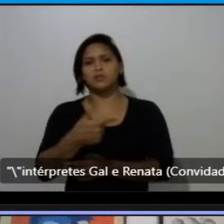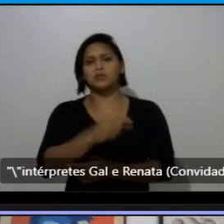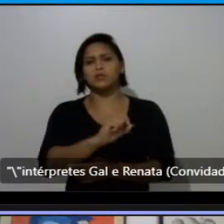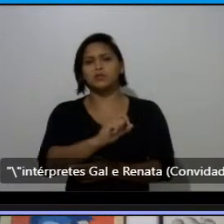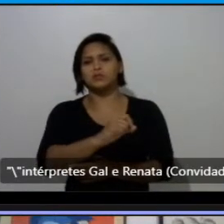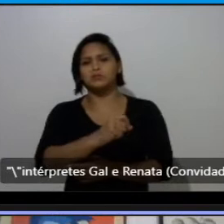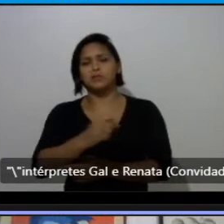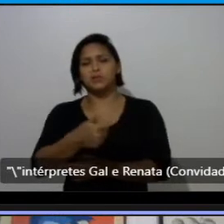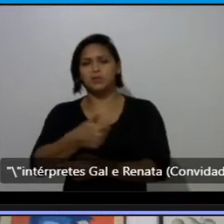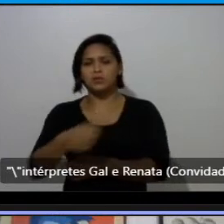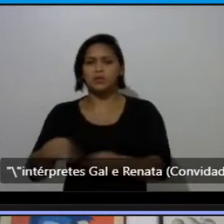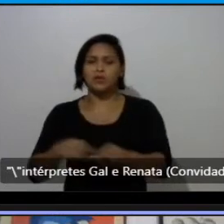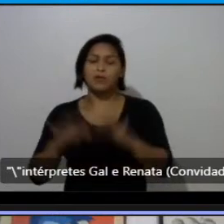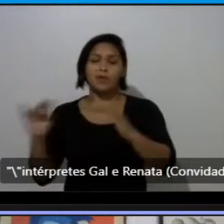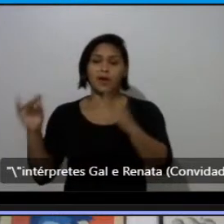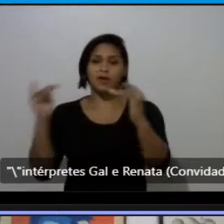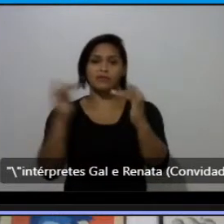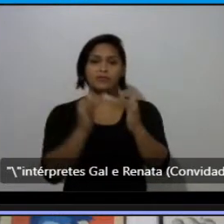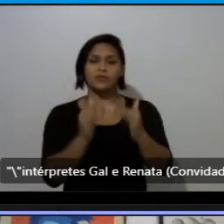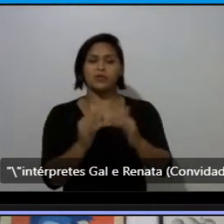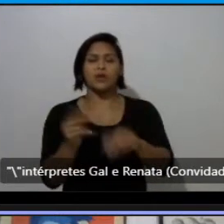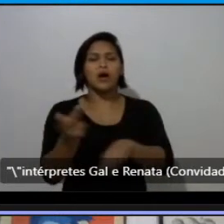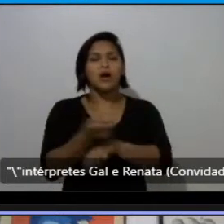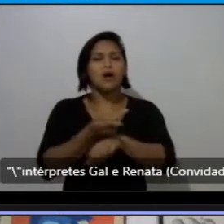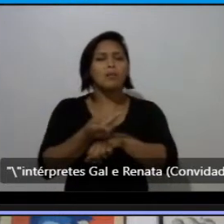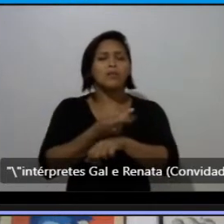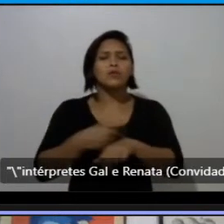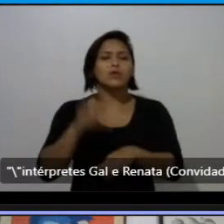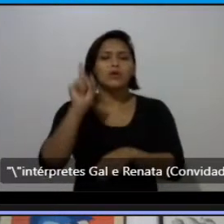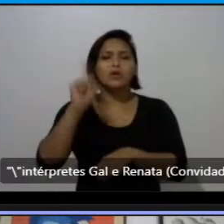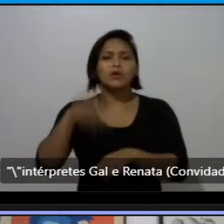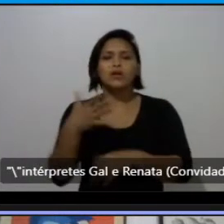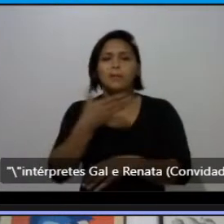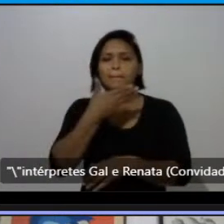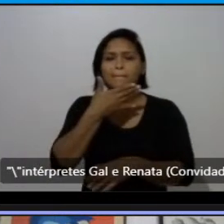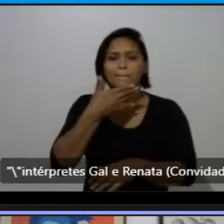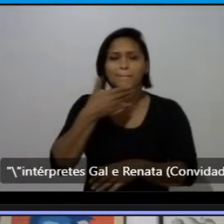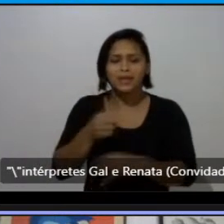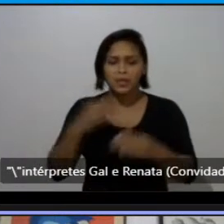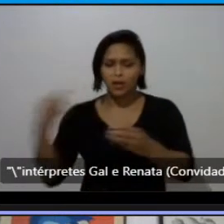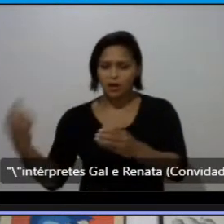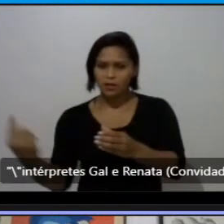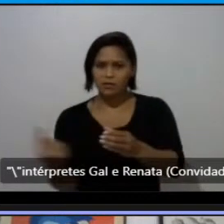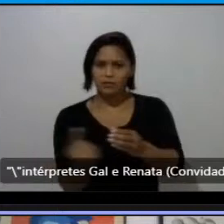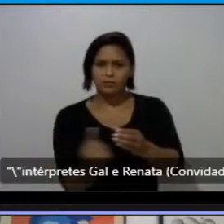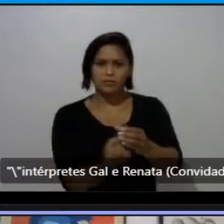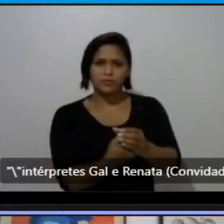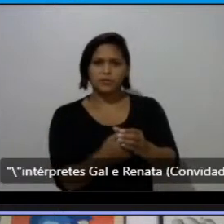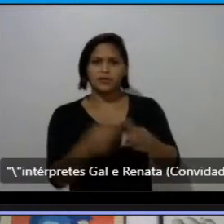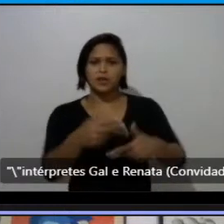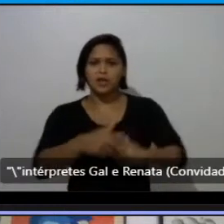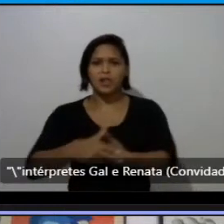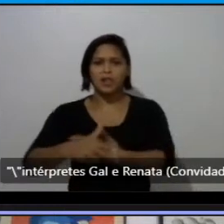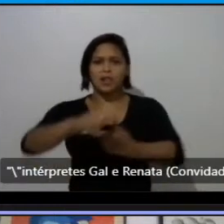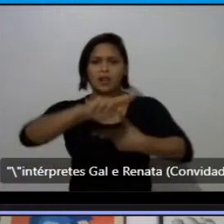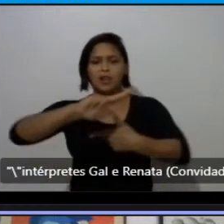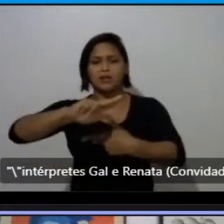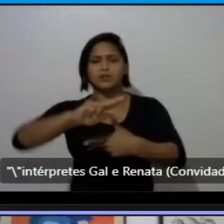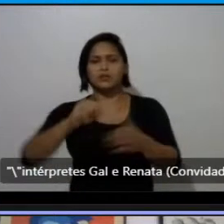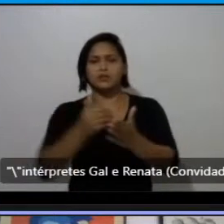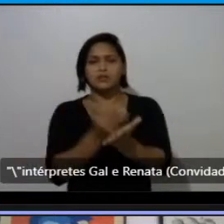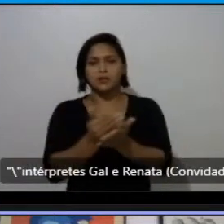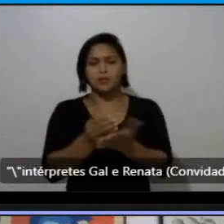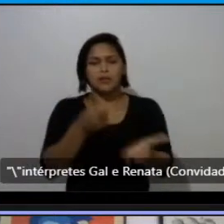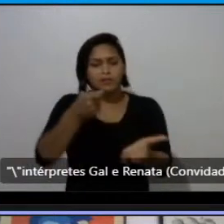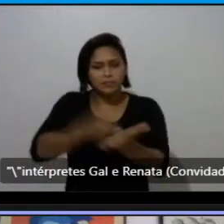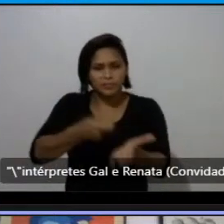mas vinculado à busca, né, de uma integração latino-americana a partir da